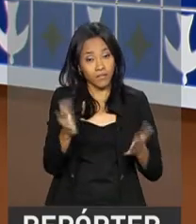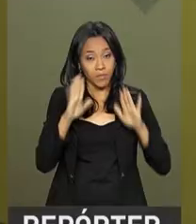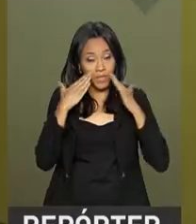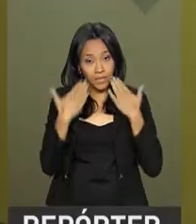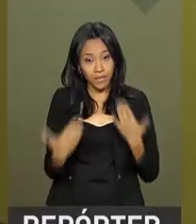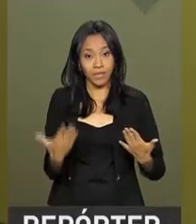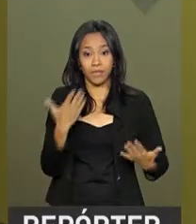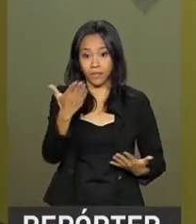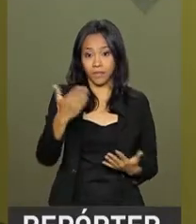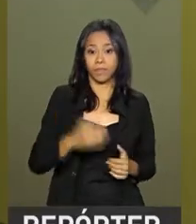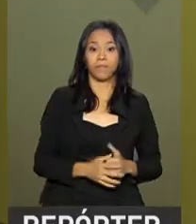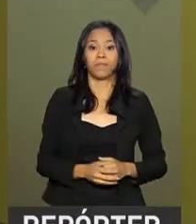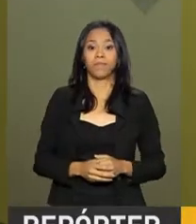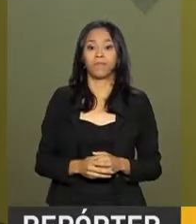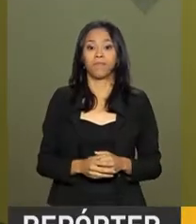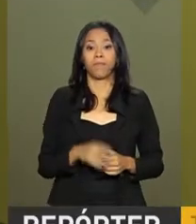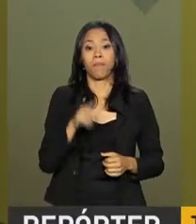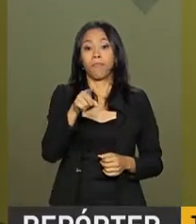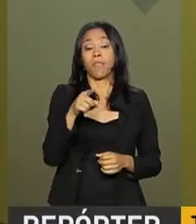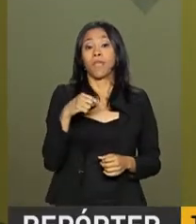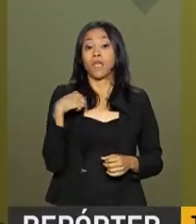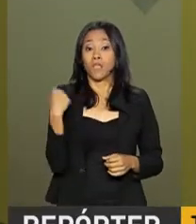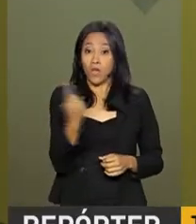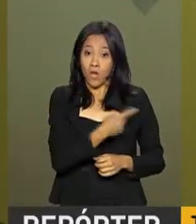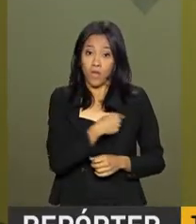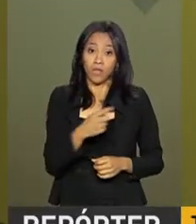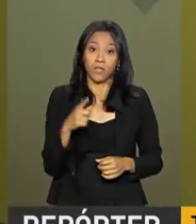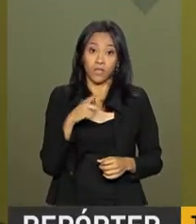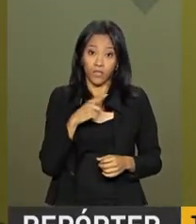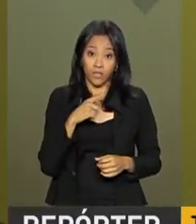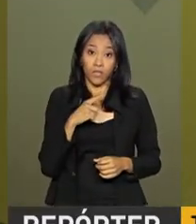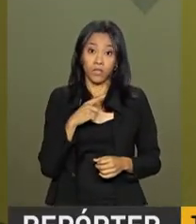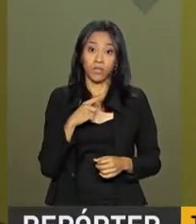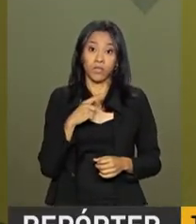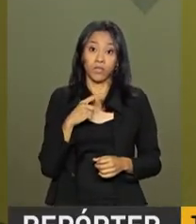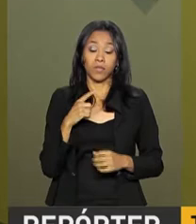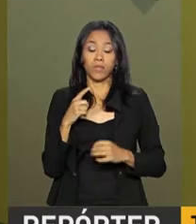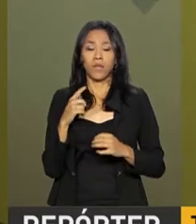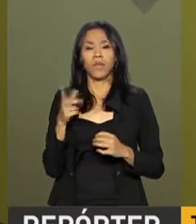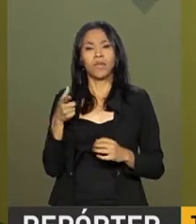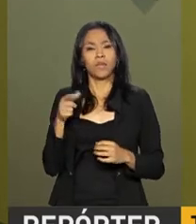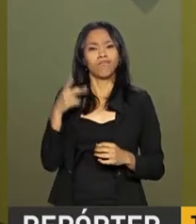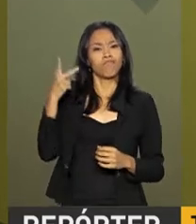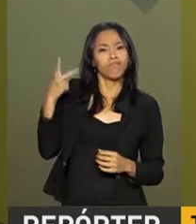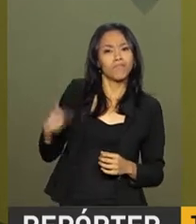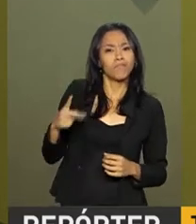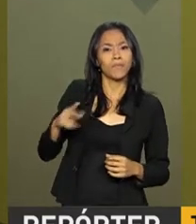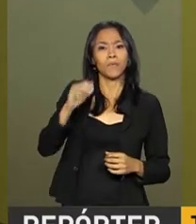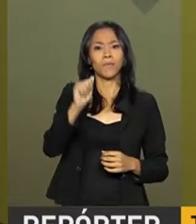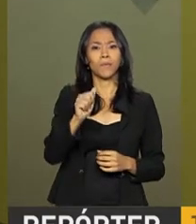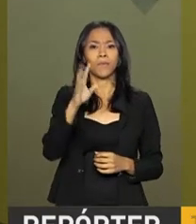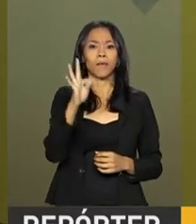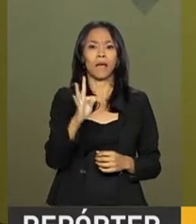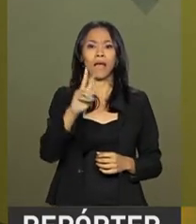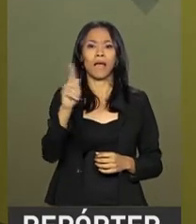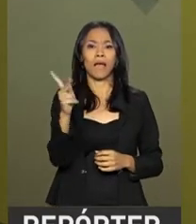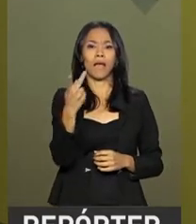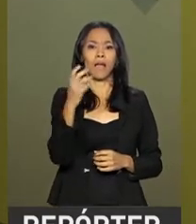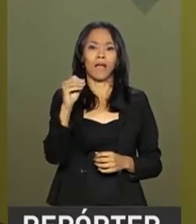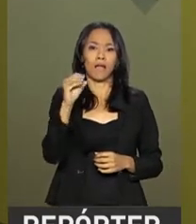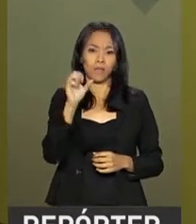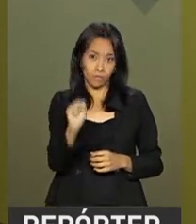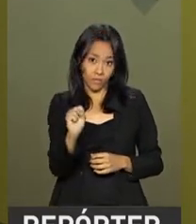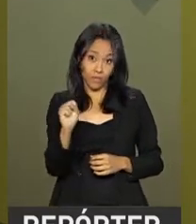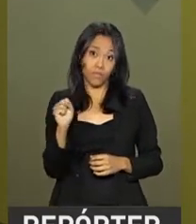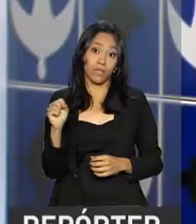a nossa referência era muito próxima do ato na questão dos azulejos na arquitetura aqui em brasília mas se aqui